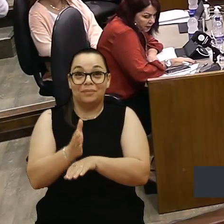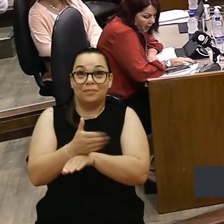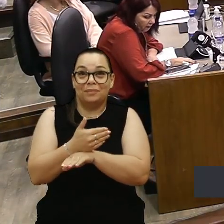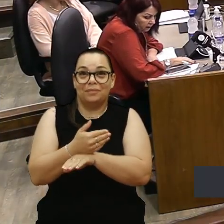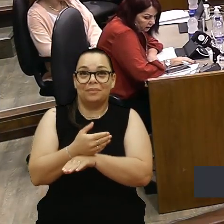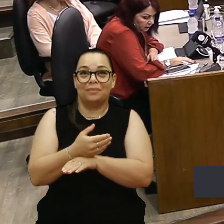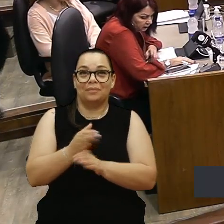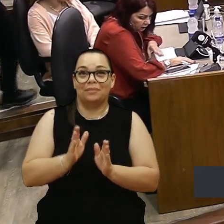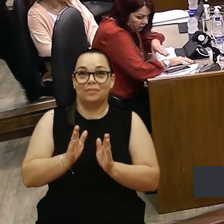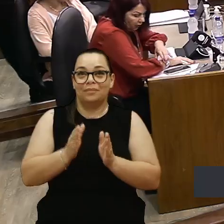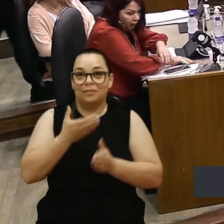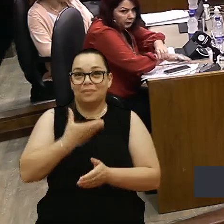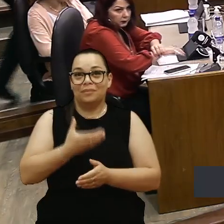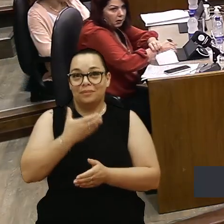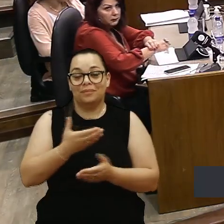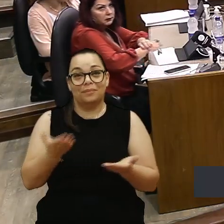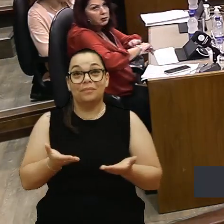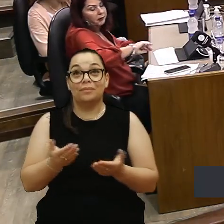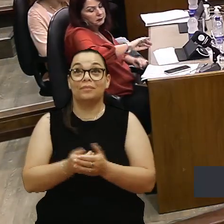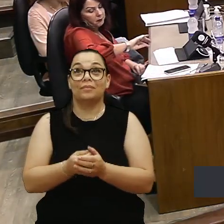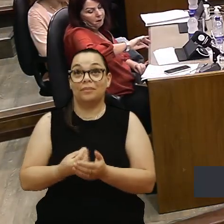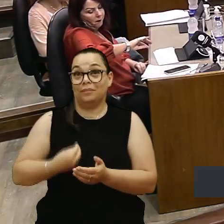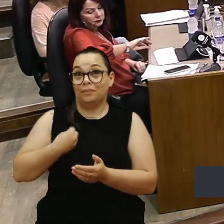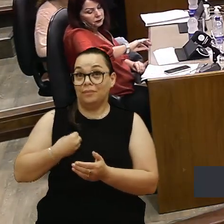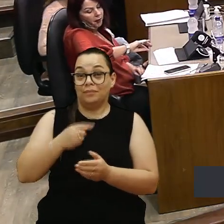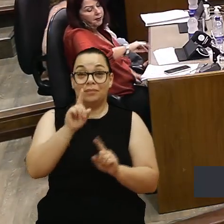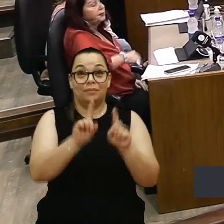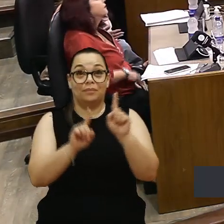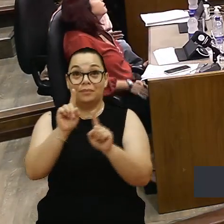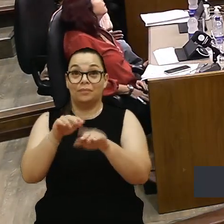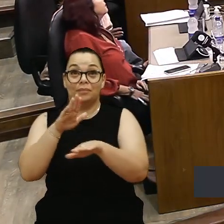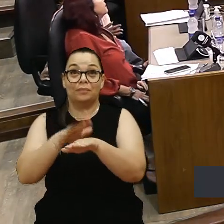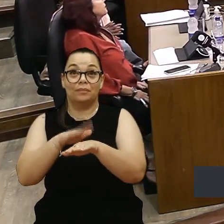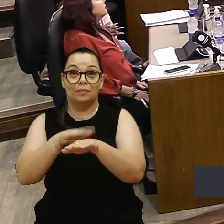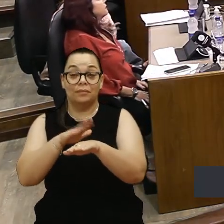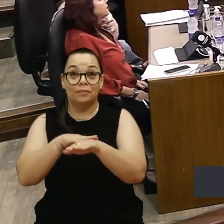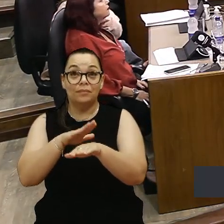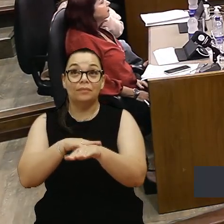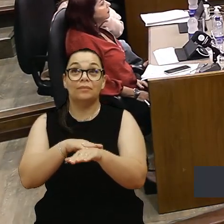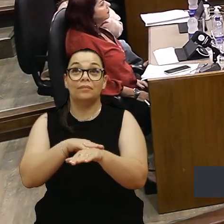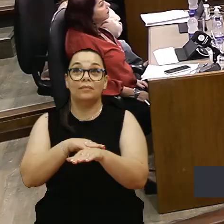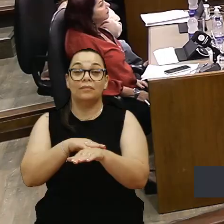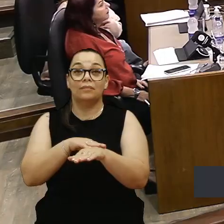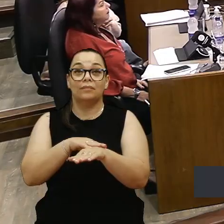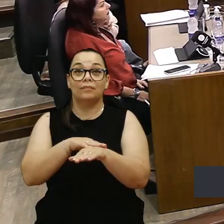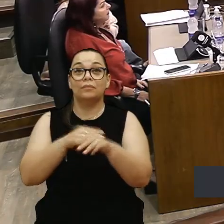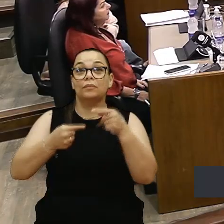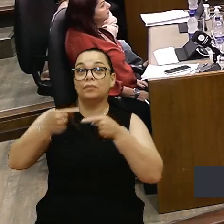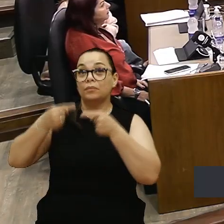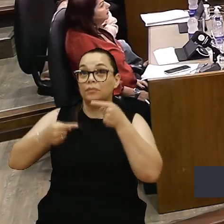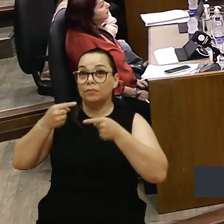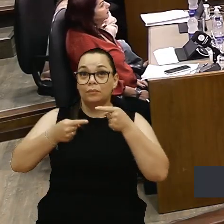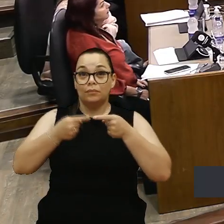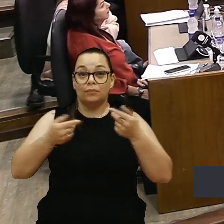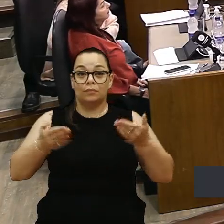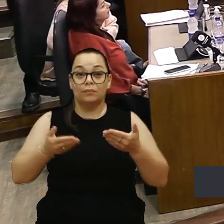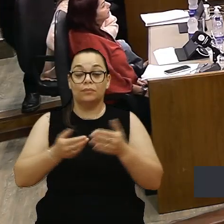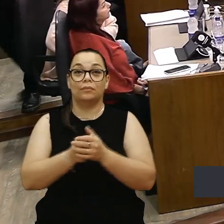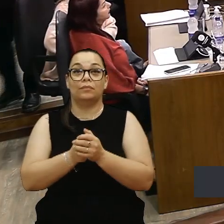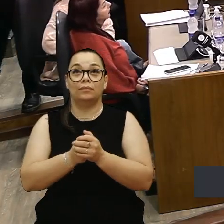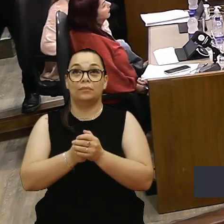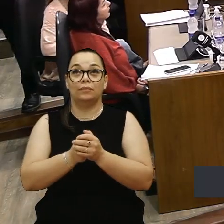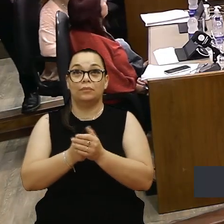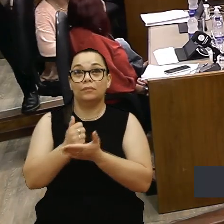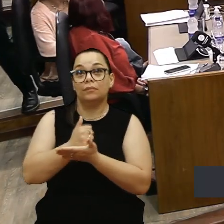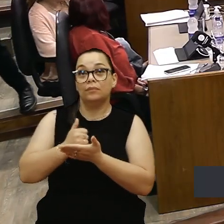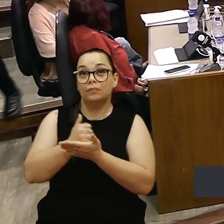momento histórico de novo que essa casa está vivendo e apenas algumas ponderações, presidente, com relação às discussões que têm sido feitas, de que dentro da base do